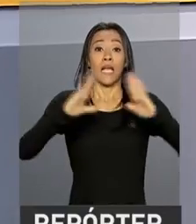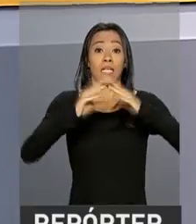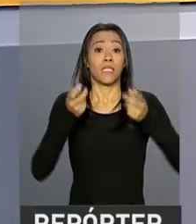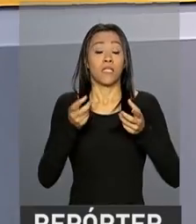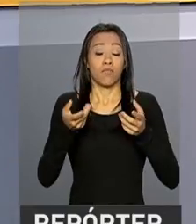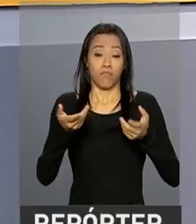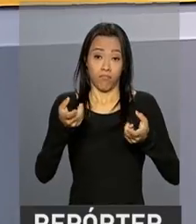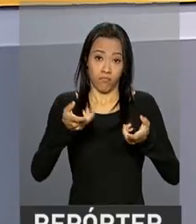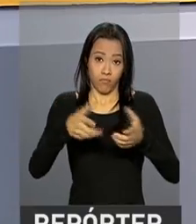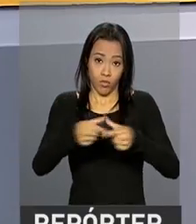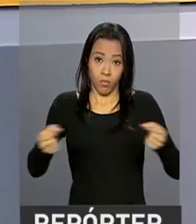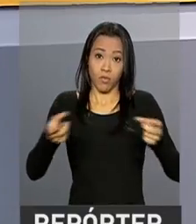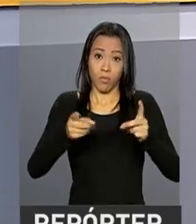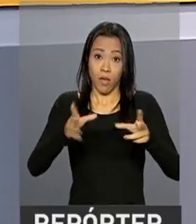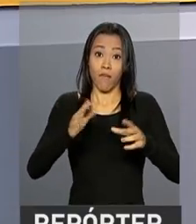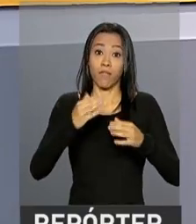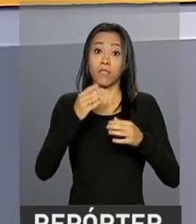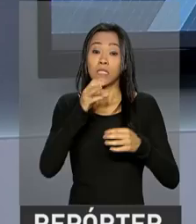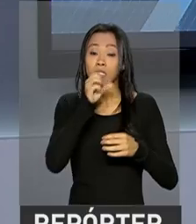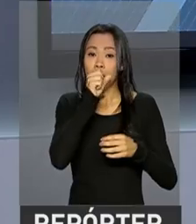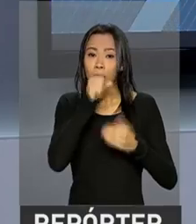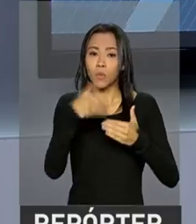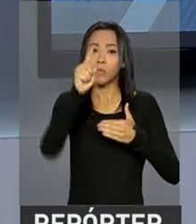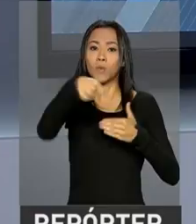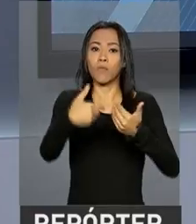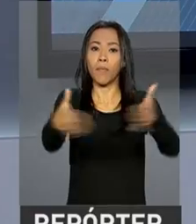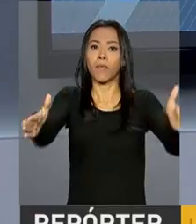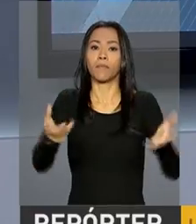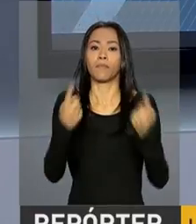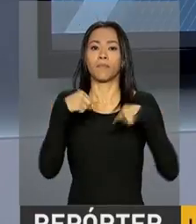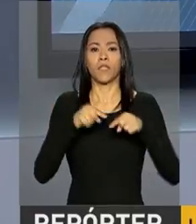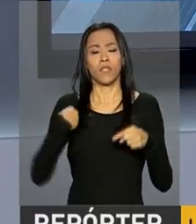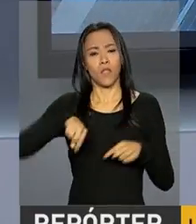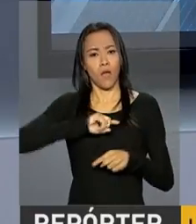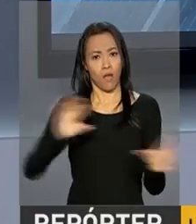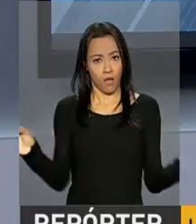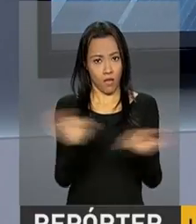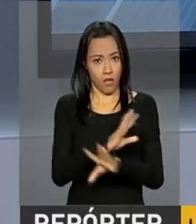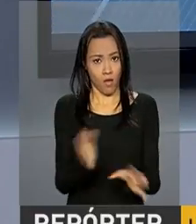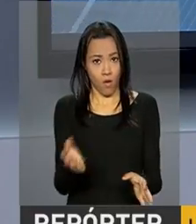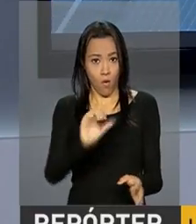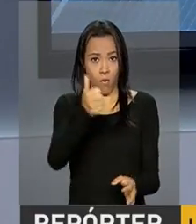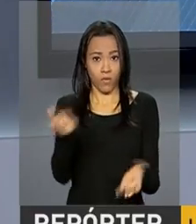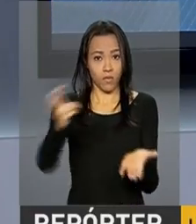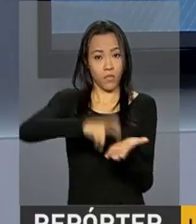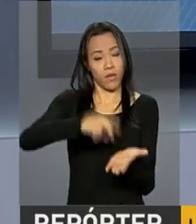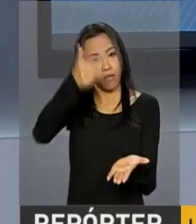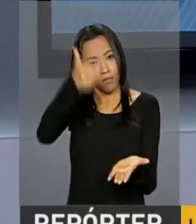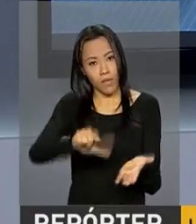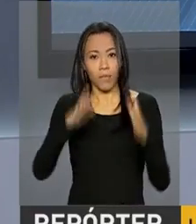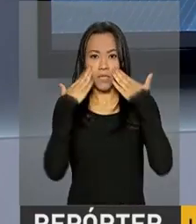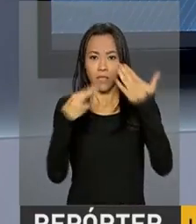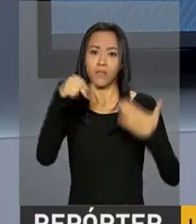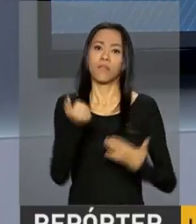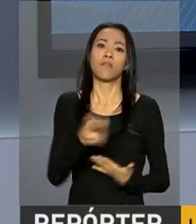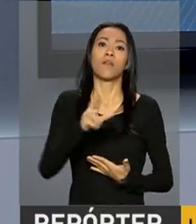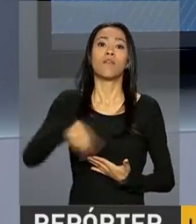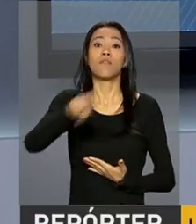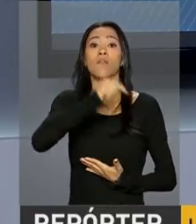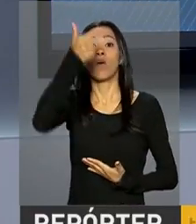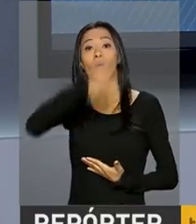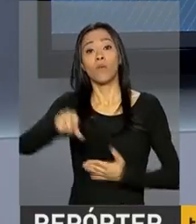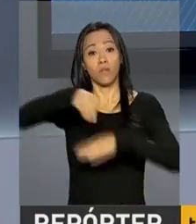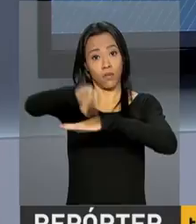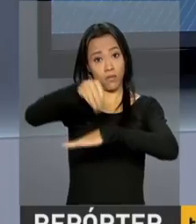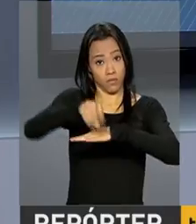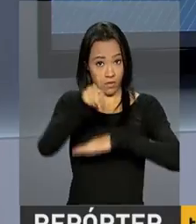público no próximo sábado tem de maio e nós ficamos por aqui voltamos às 11 da manhã na próxima edição do repórter nbr outras